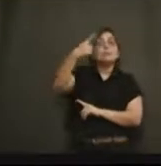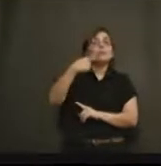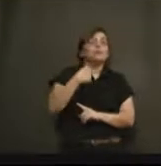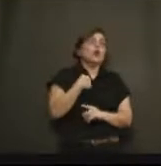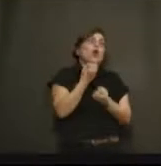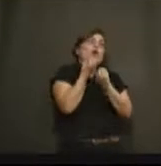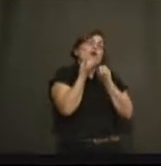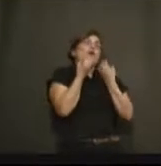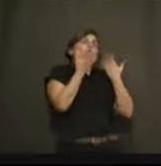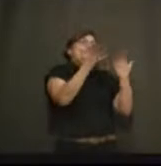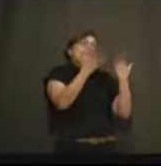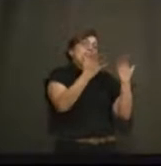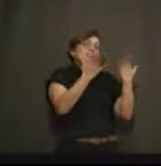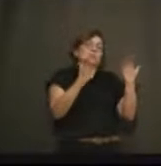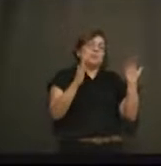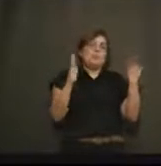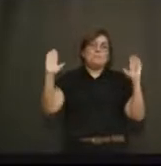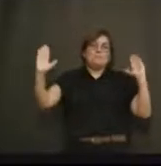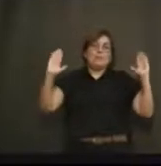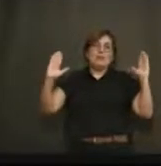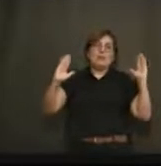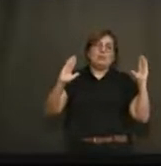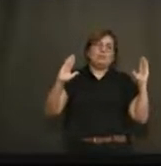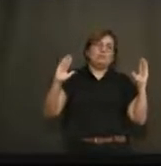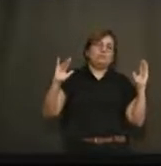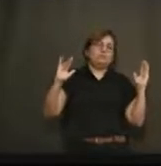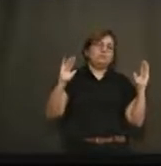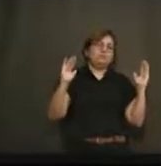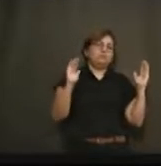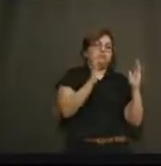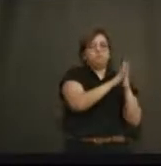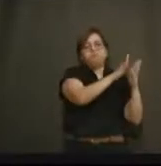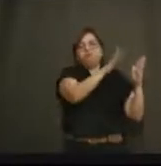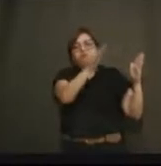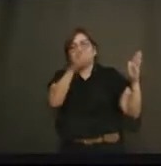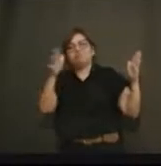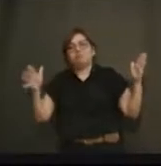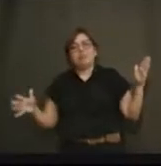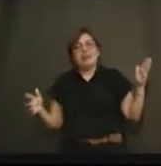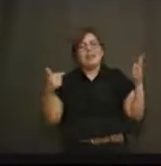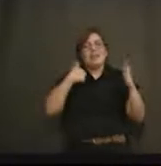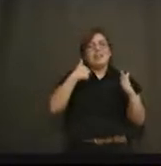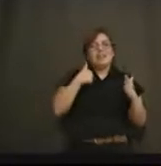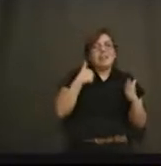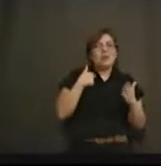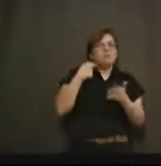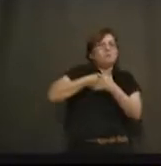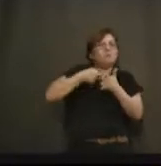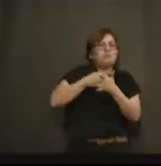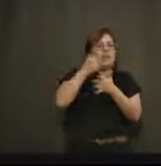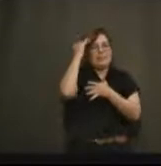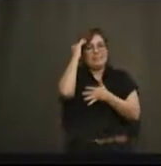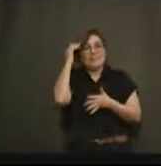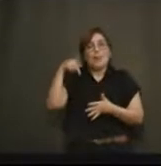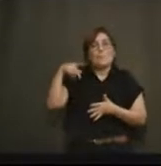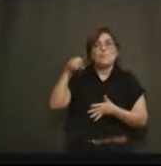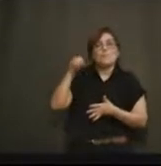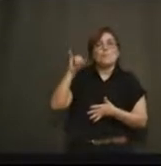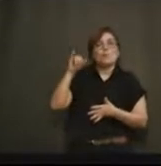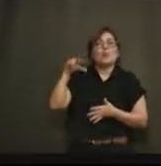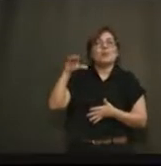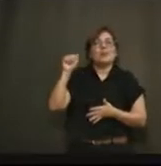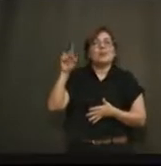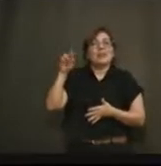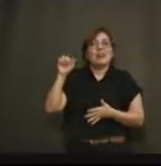que durante algum tempo, eu assim, sendo muito franco, eu não entendia porque que havia todo esse auê em torno do Poincaré, porque na minha